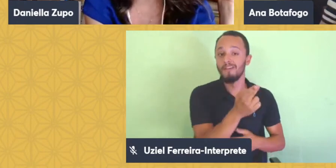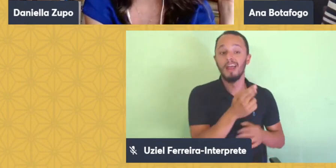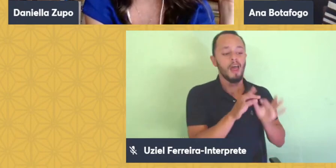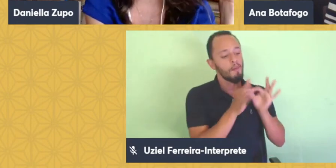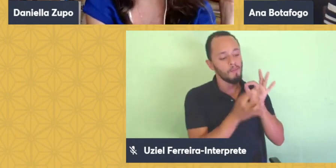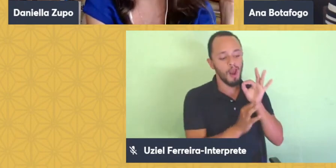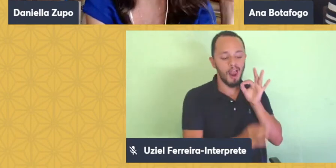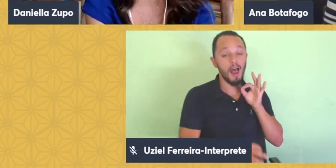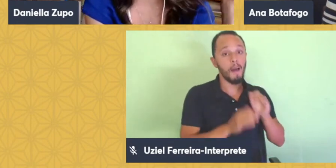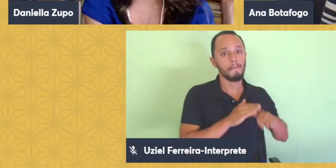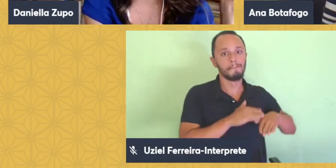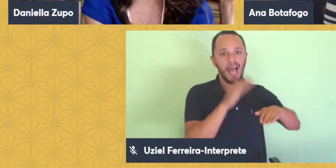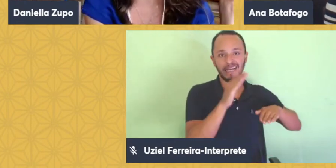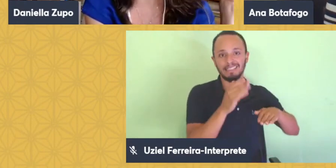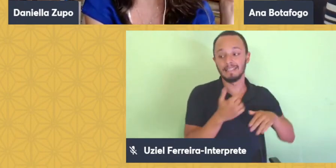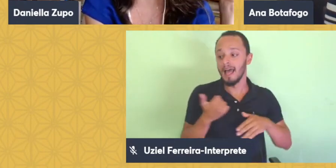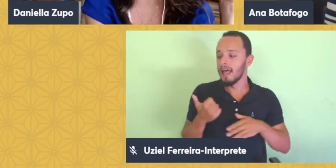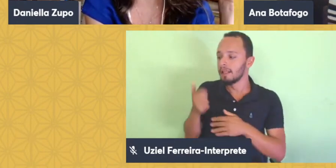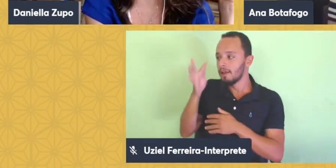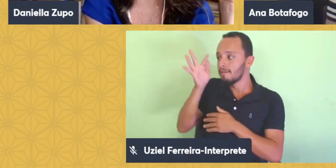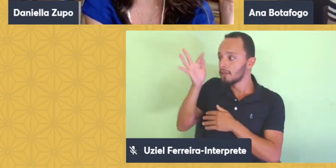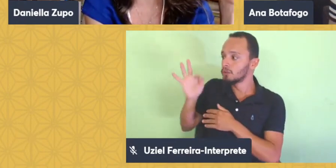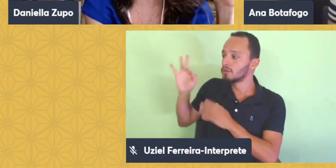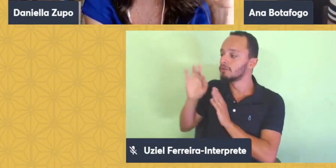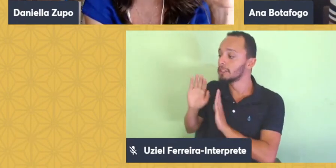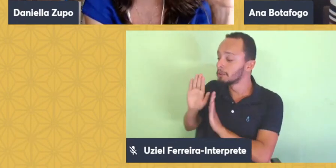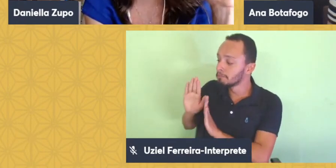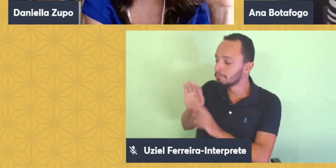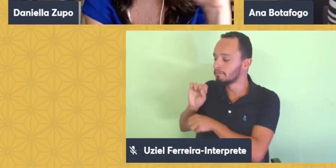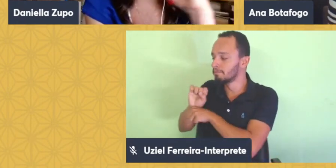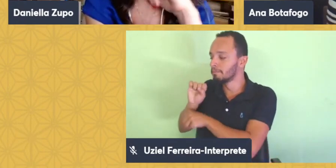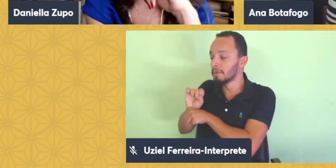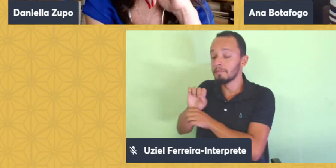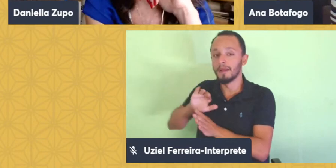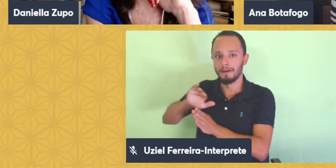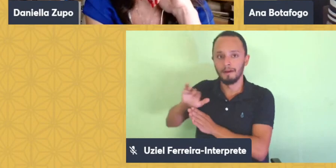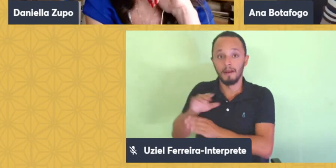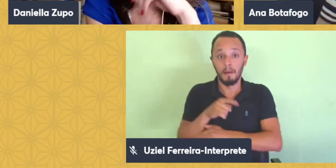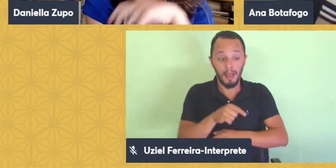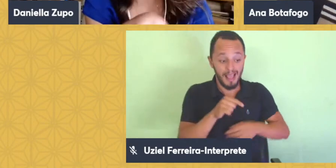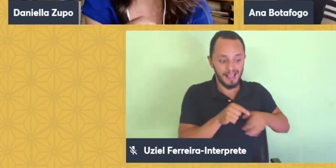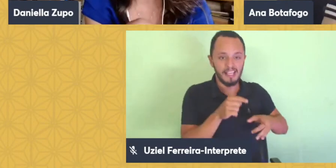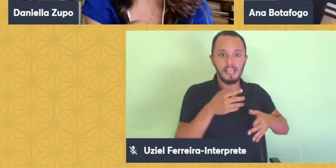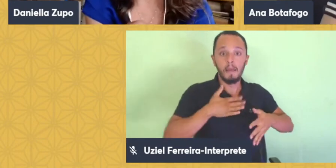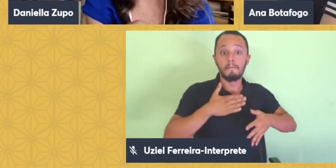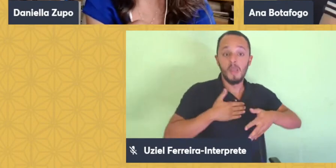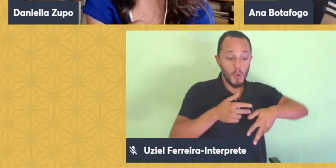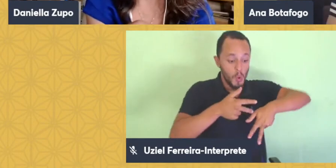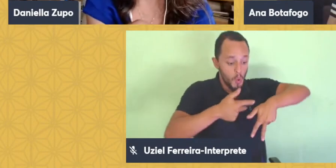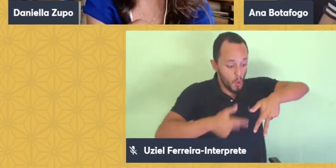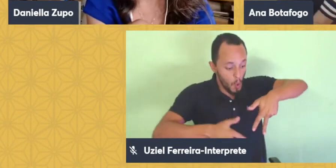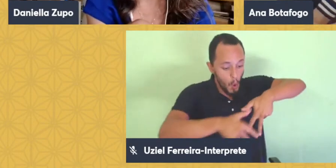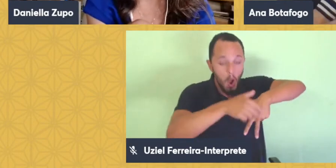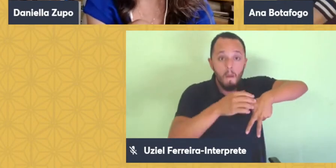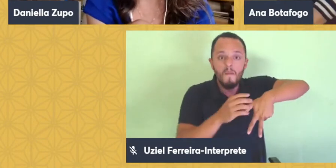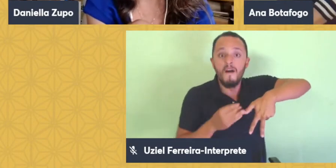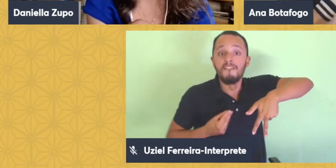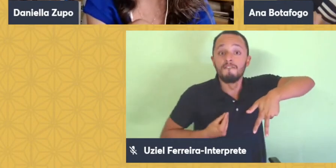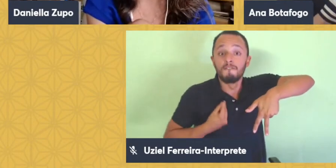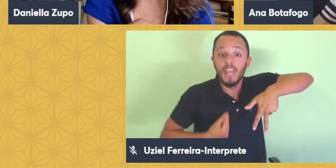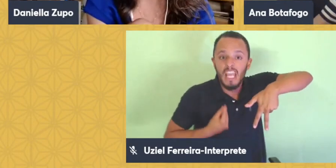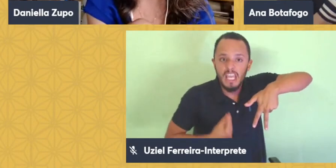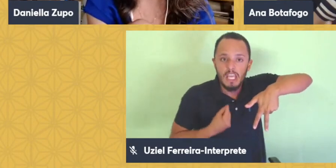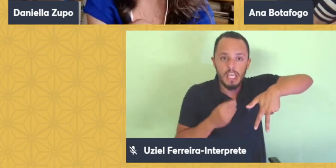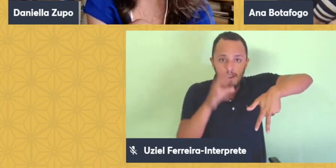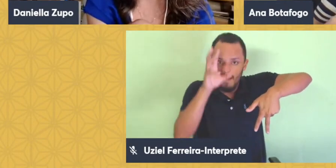desse desse corpo empírico né que que vive e que sempre viveu e